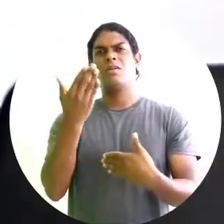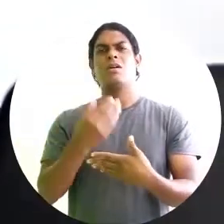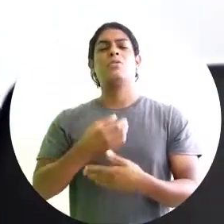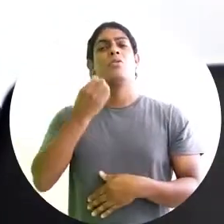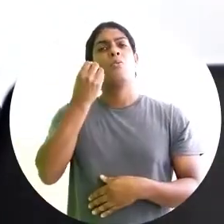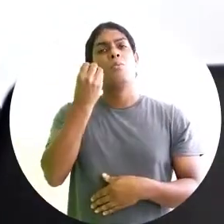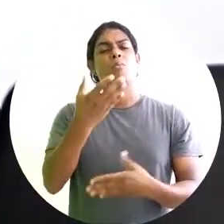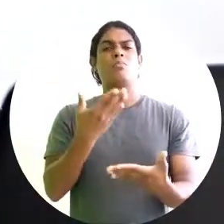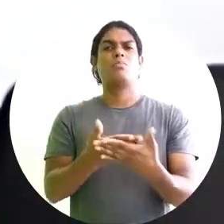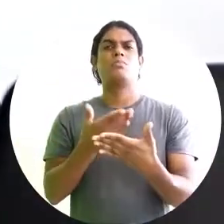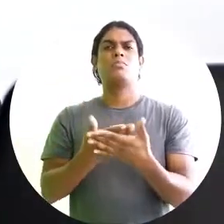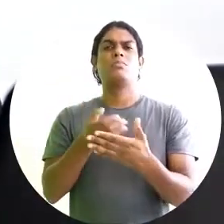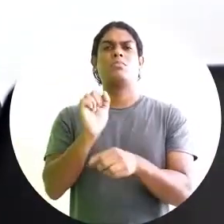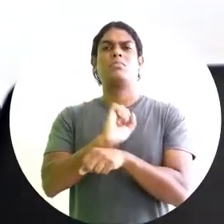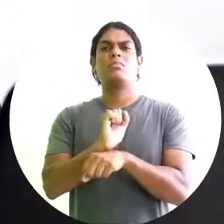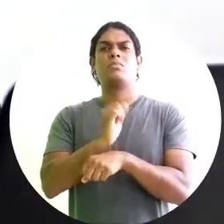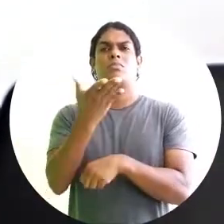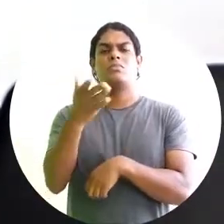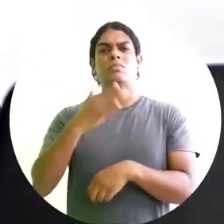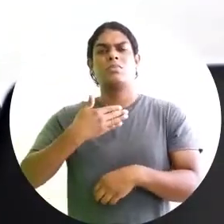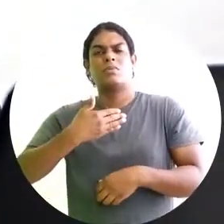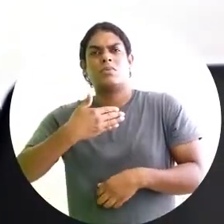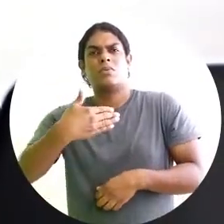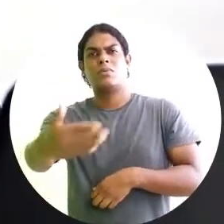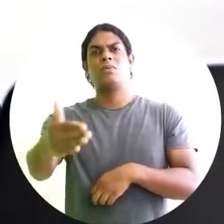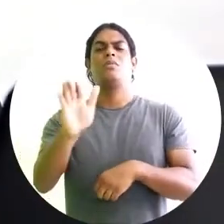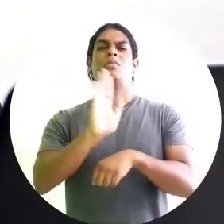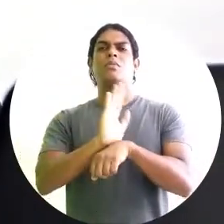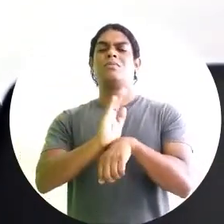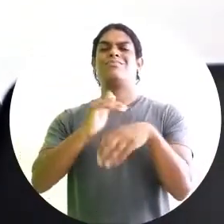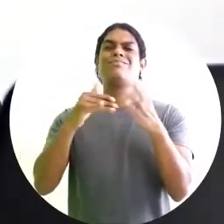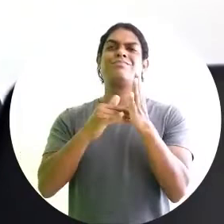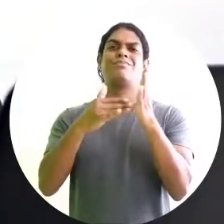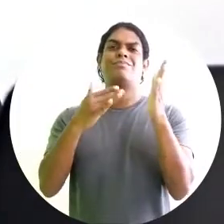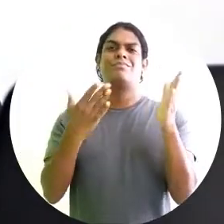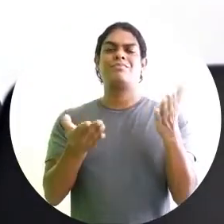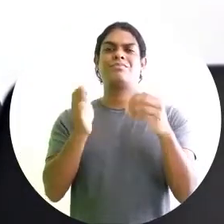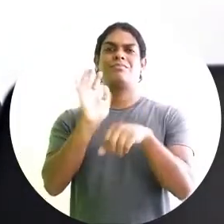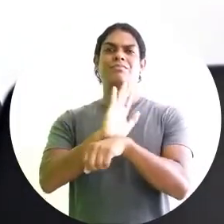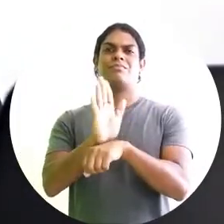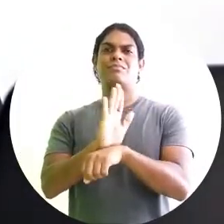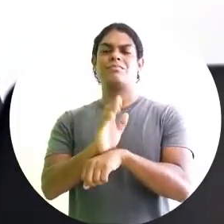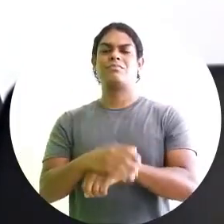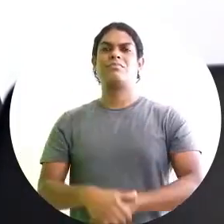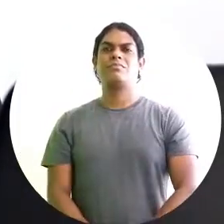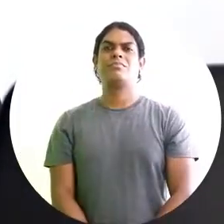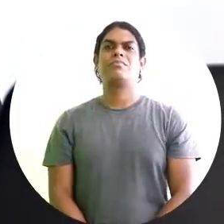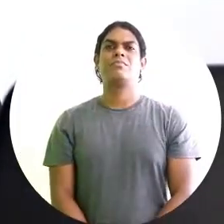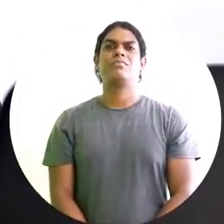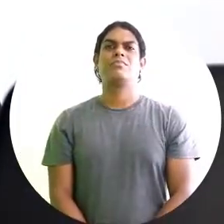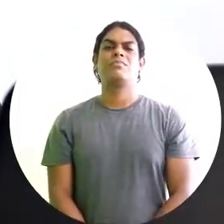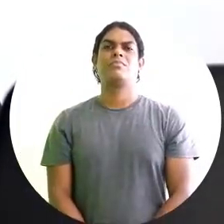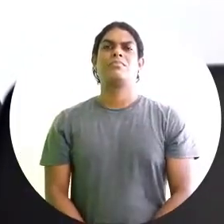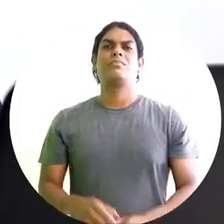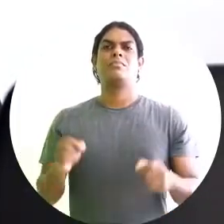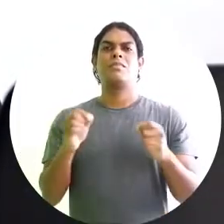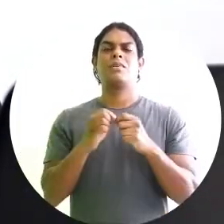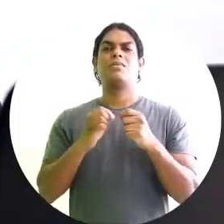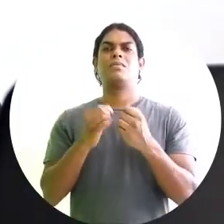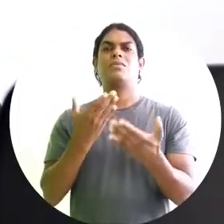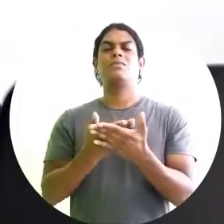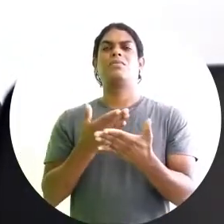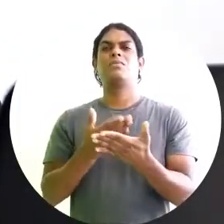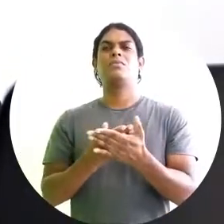bom estudo e estou esperando vocês na nossa última competência